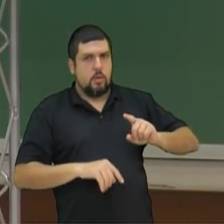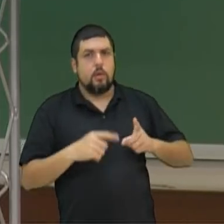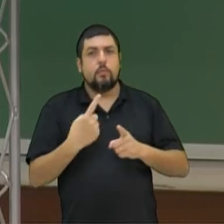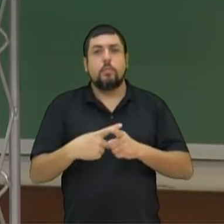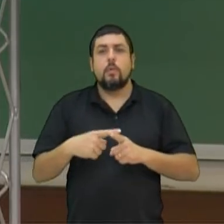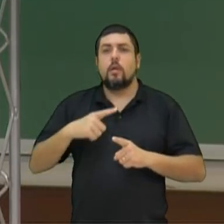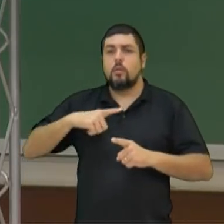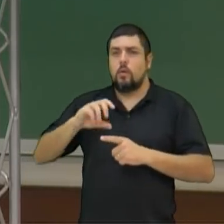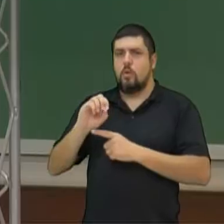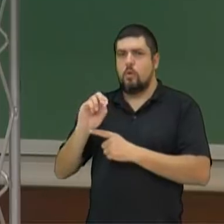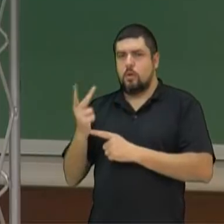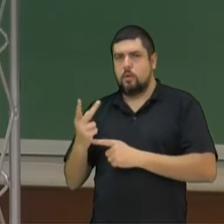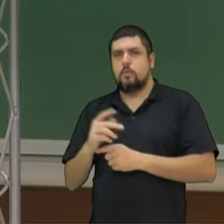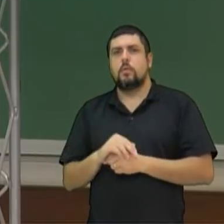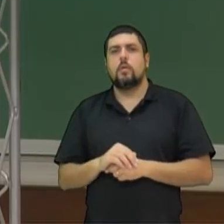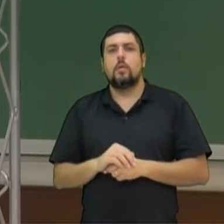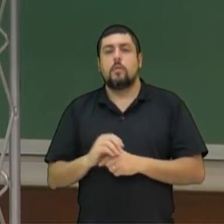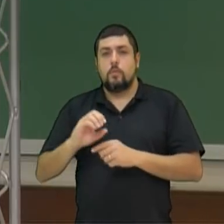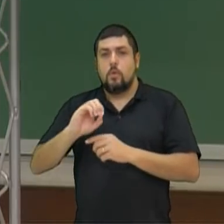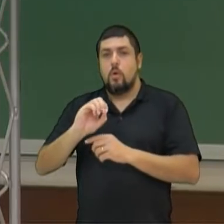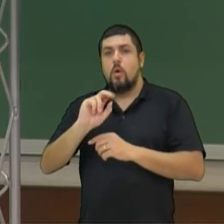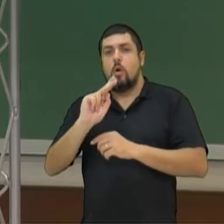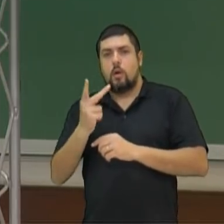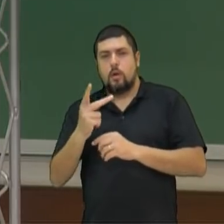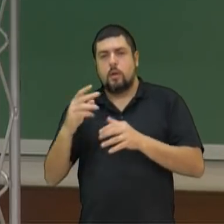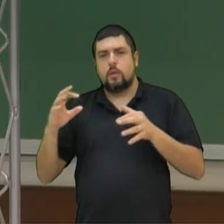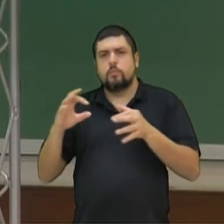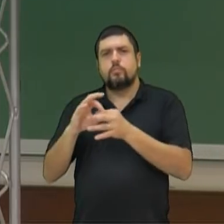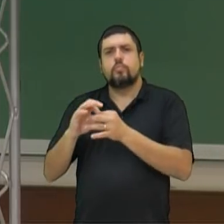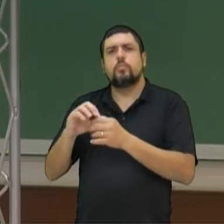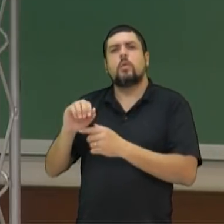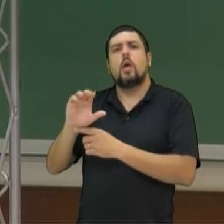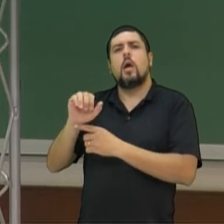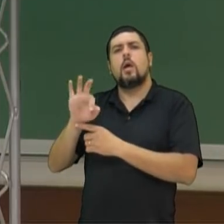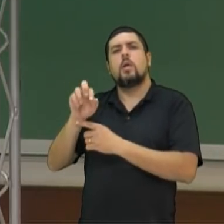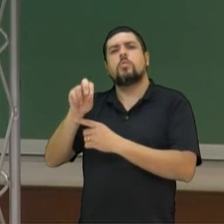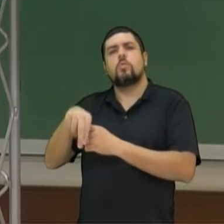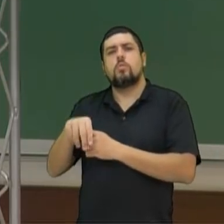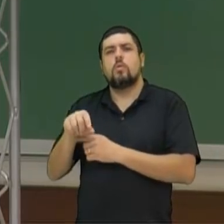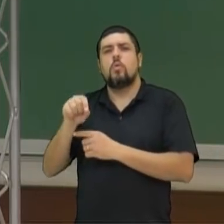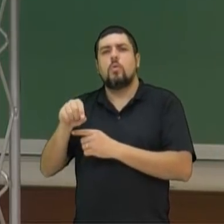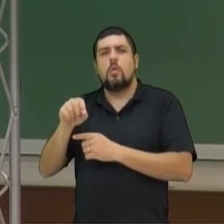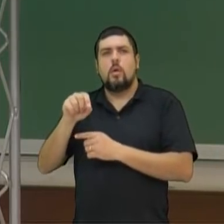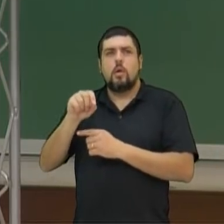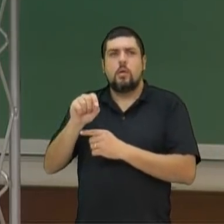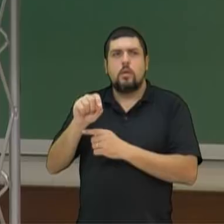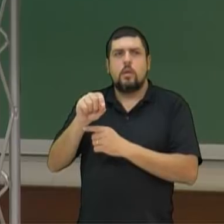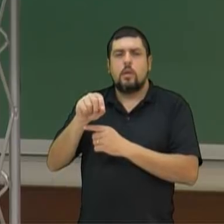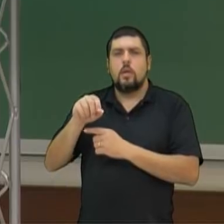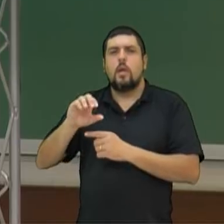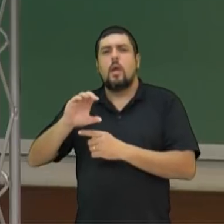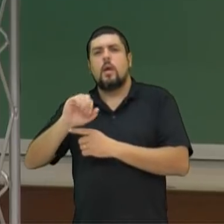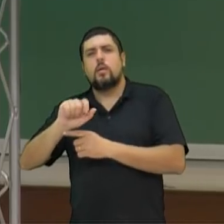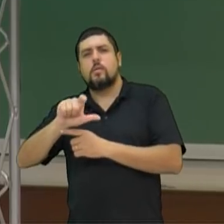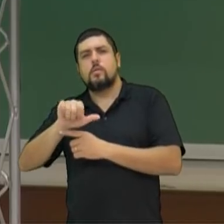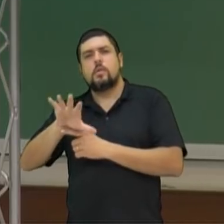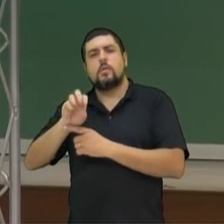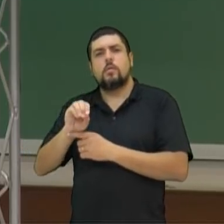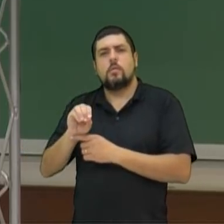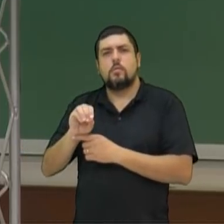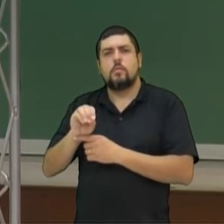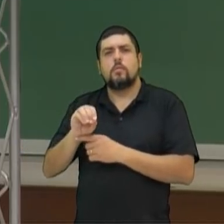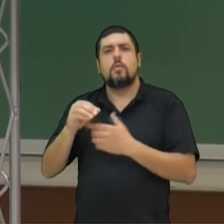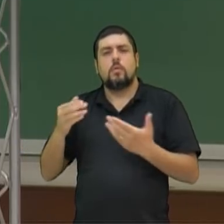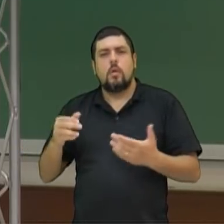hidroxila. Essa hidroxila está ligada a um cátion. Que cátion é esse? Sódio ou cálcio? É